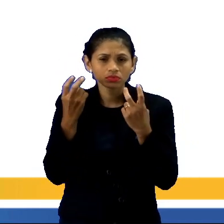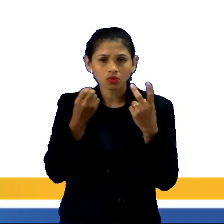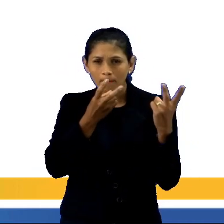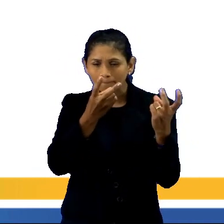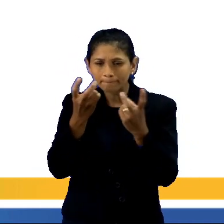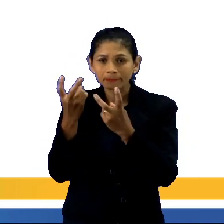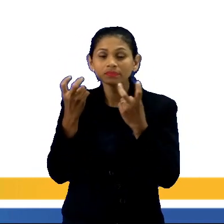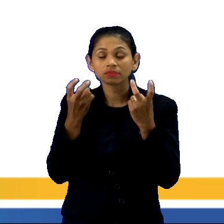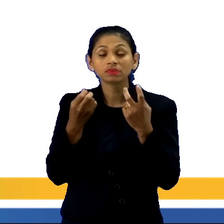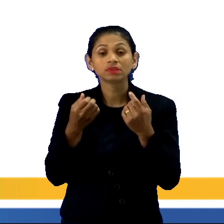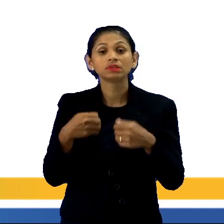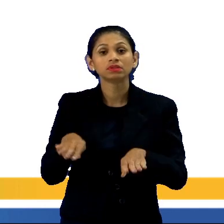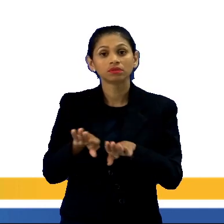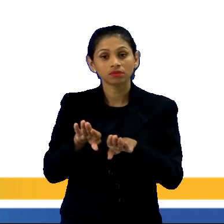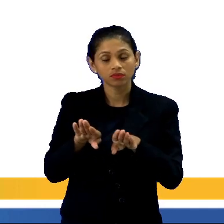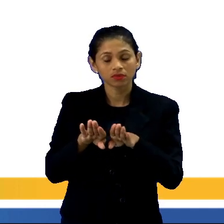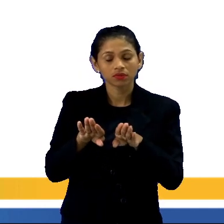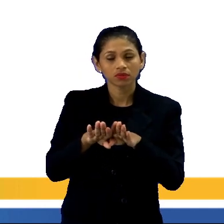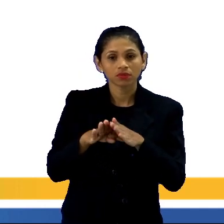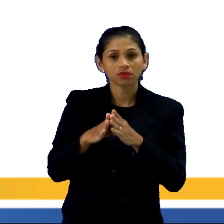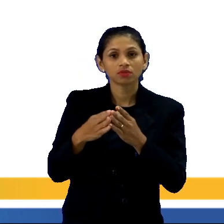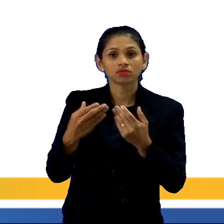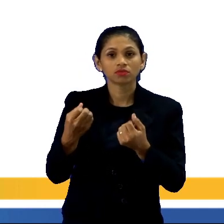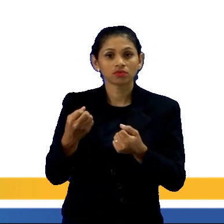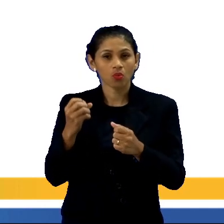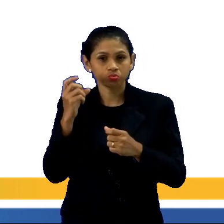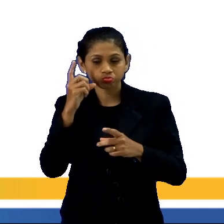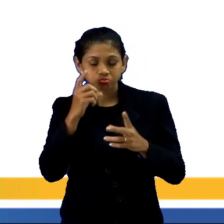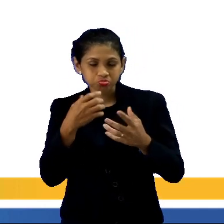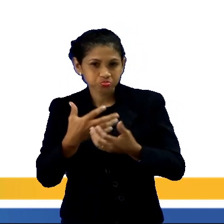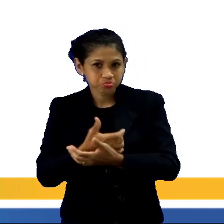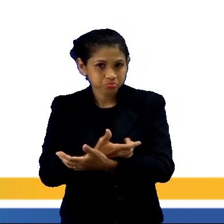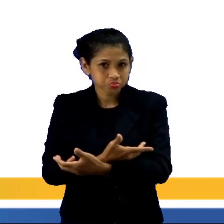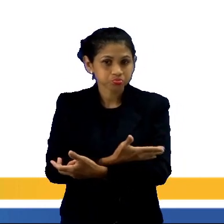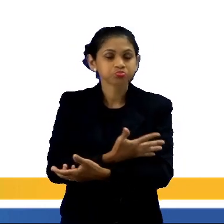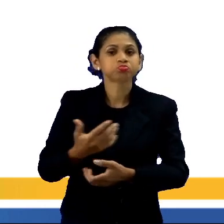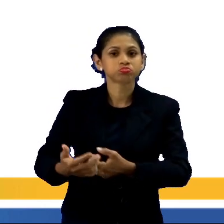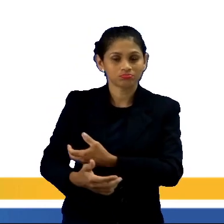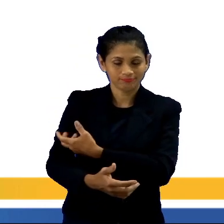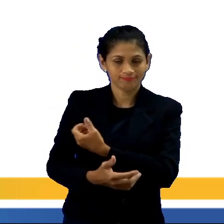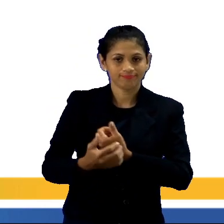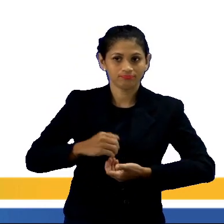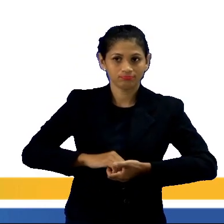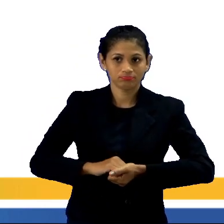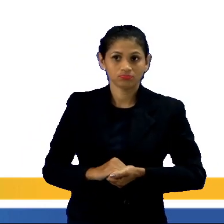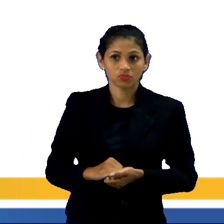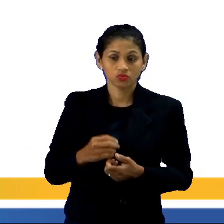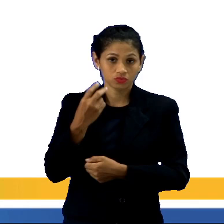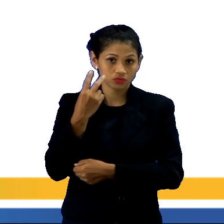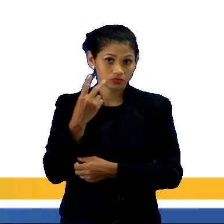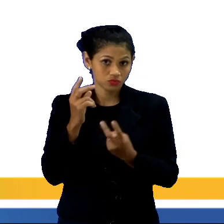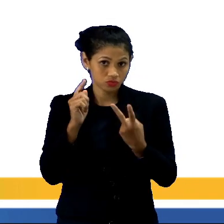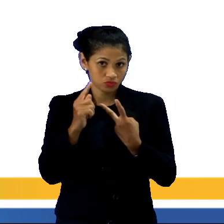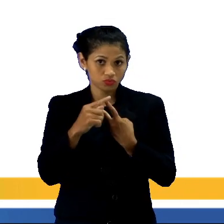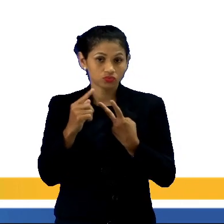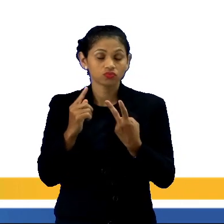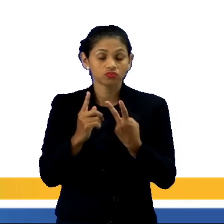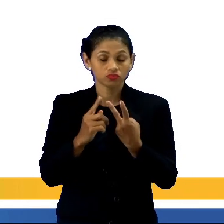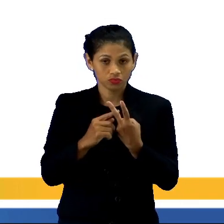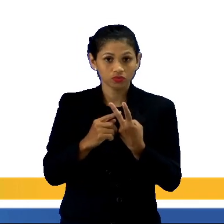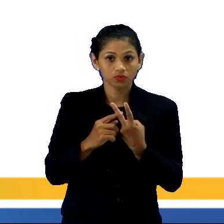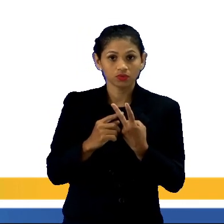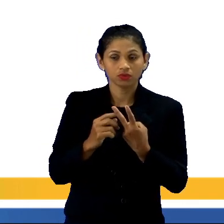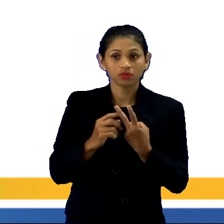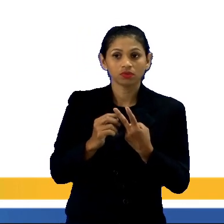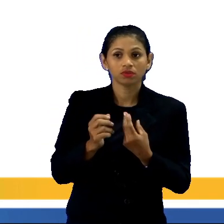também são sensações, e nesse caso, sensações sonoras. Esses dois sistemas, eu já mencionei algo